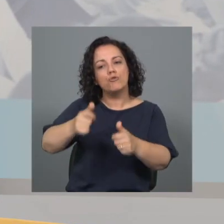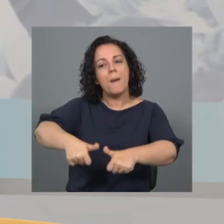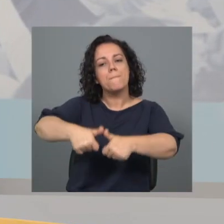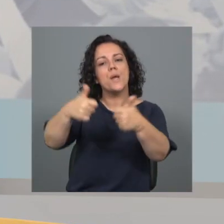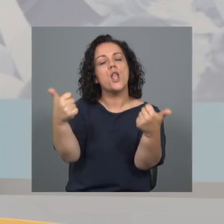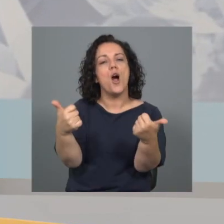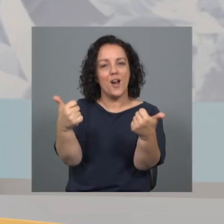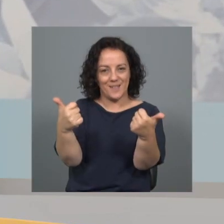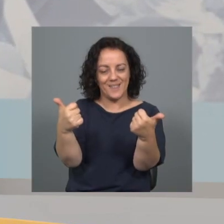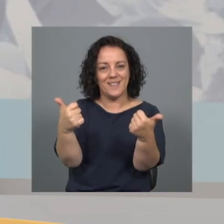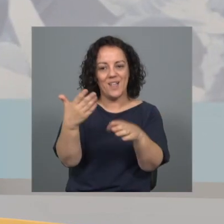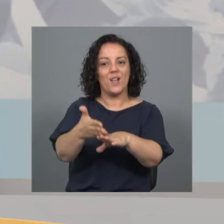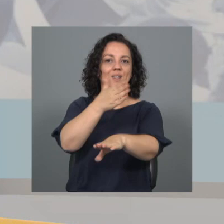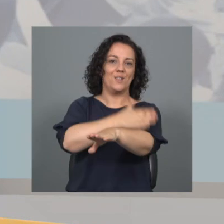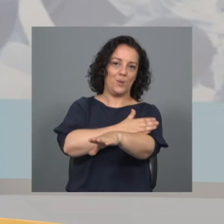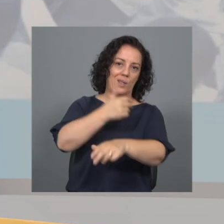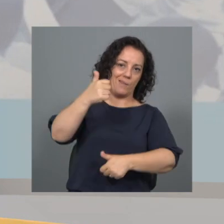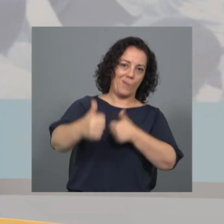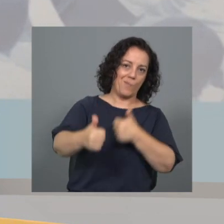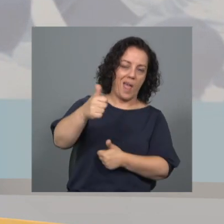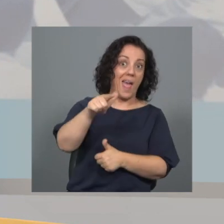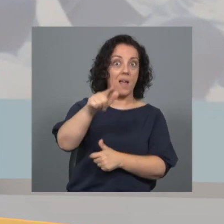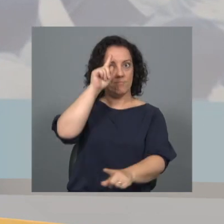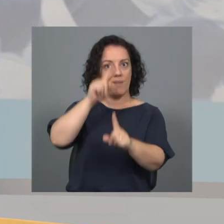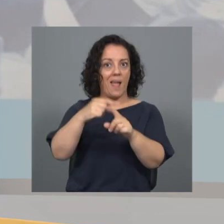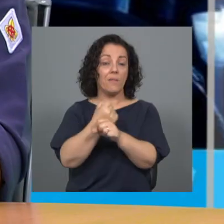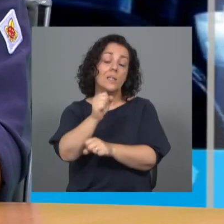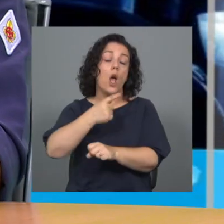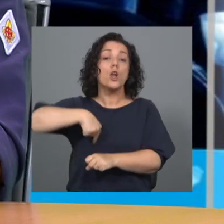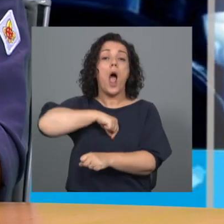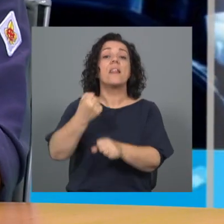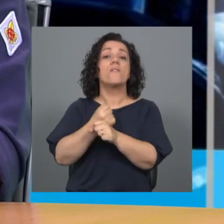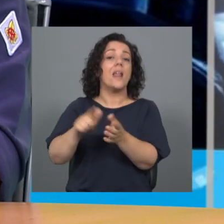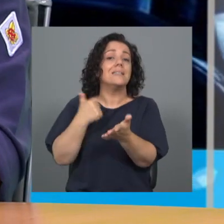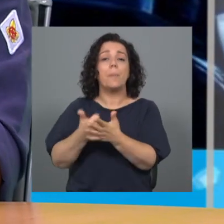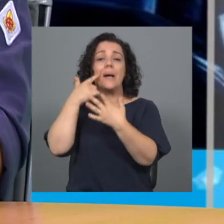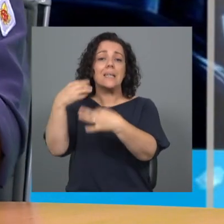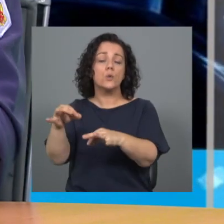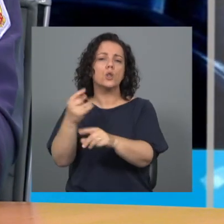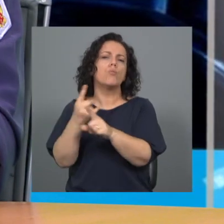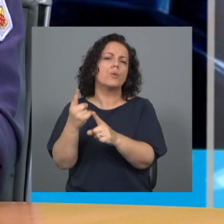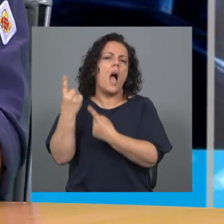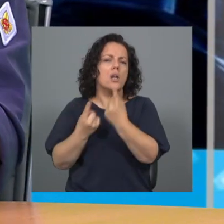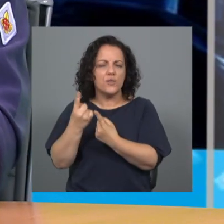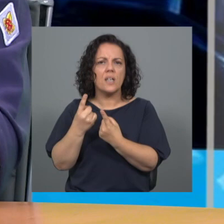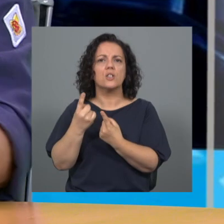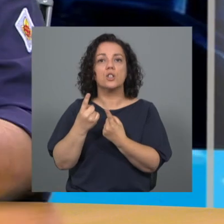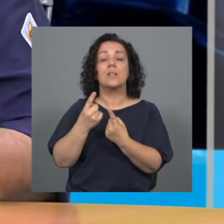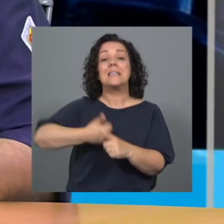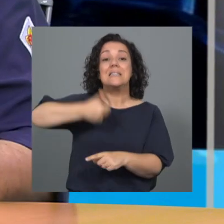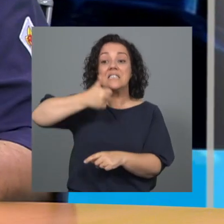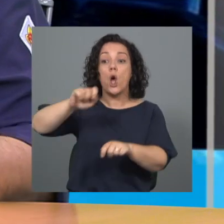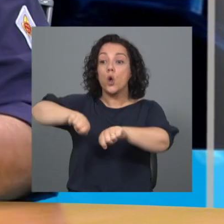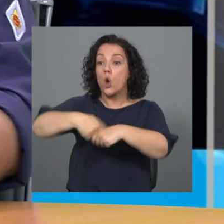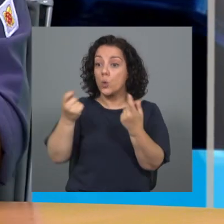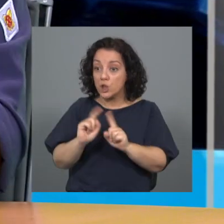Essa é a divisa de todas as atividades. Absolutamente. E quando estamos na natureza também o podemos fazer, porque há sempre algumas intervenções, no mínimo não estragar, no mínimo trazer todo o